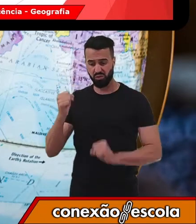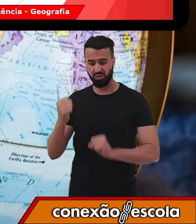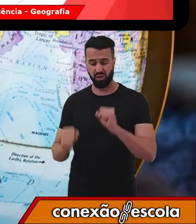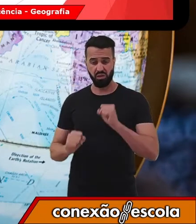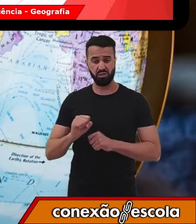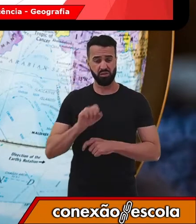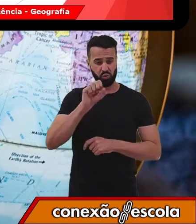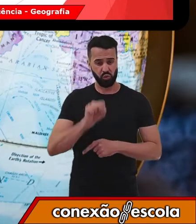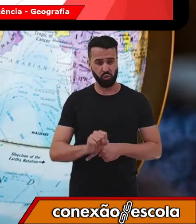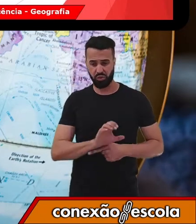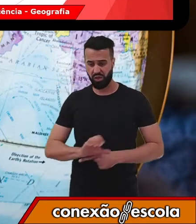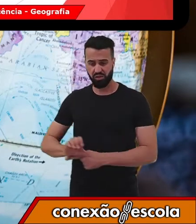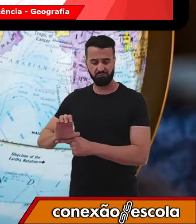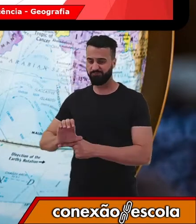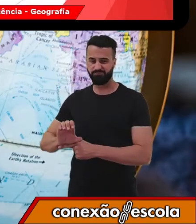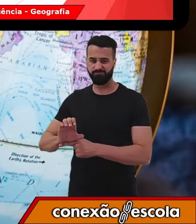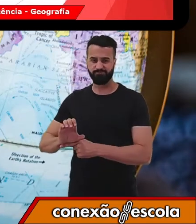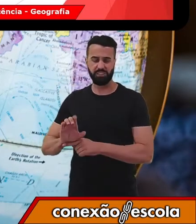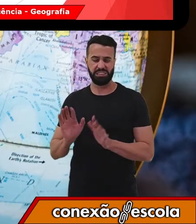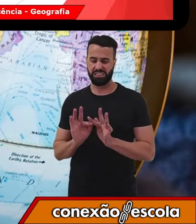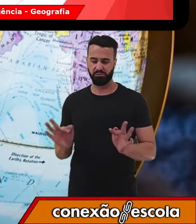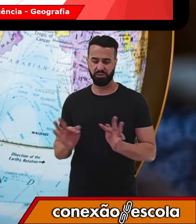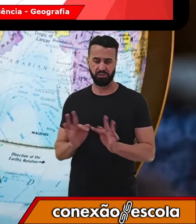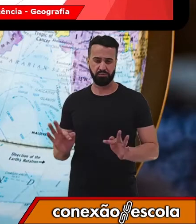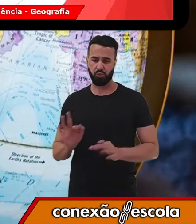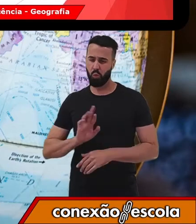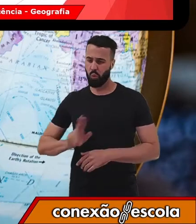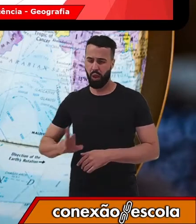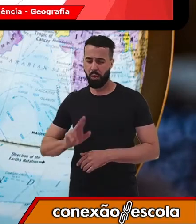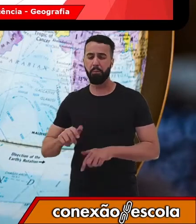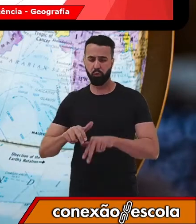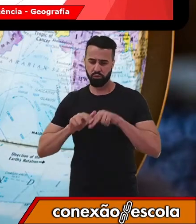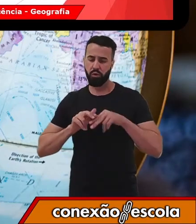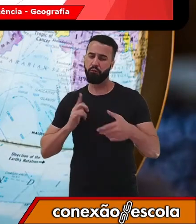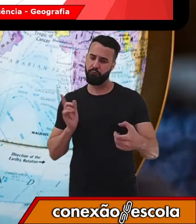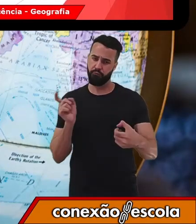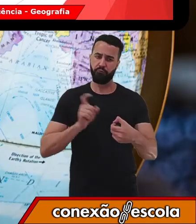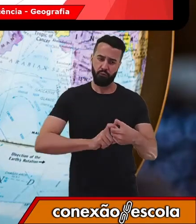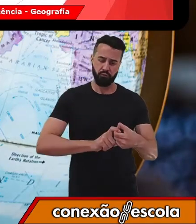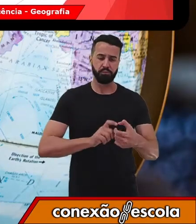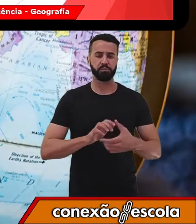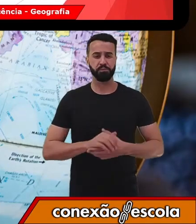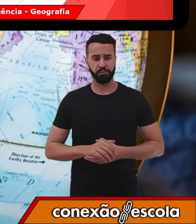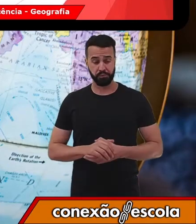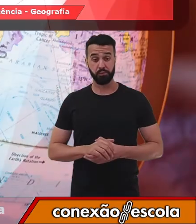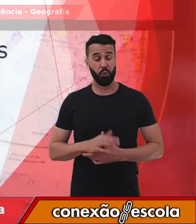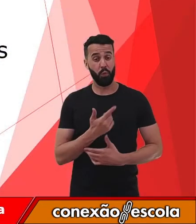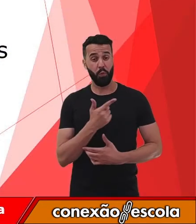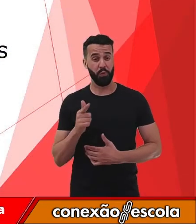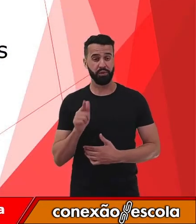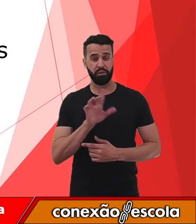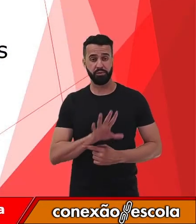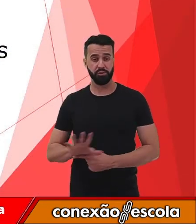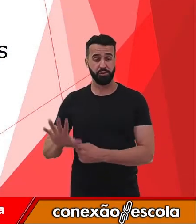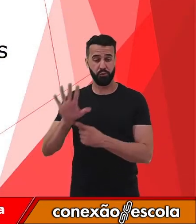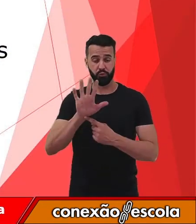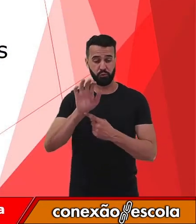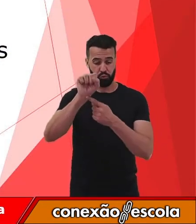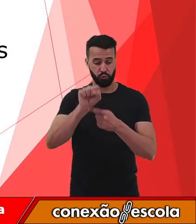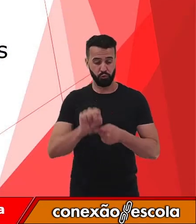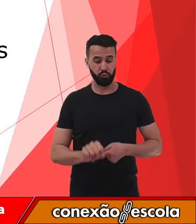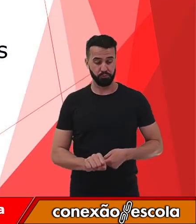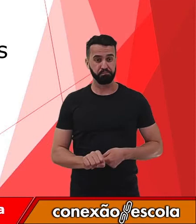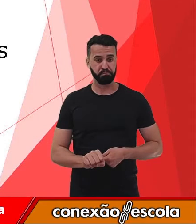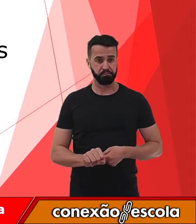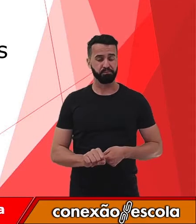tão simples como muitas pessoas imaginaram. Amigos, outra região que nós vamos ver aqui é a região sul do nosso país. A região sul